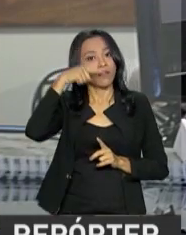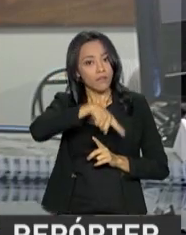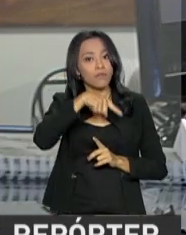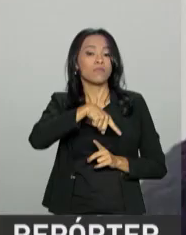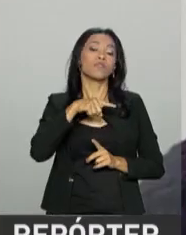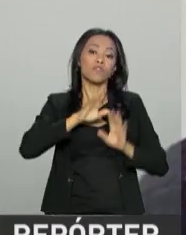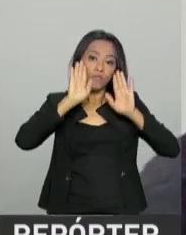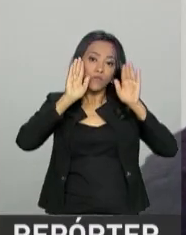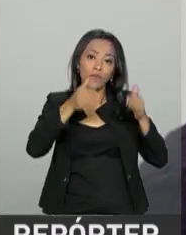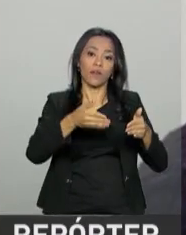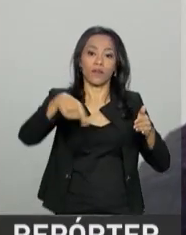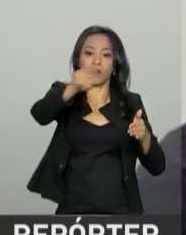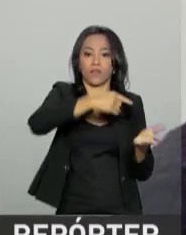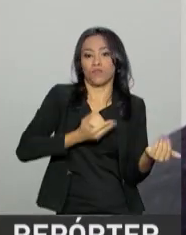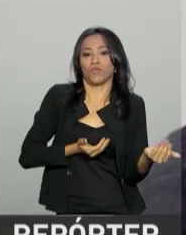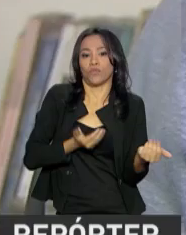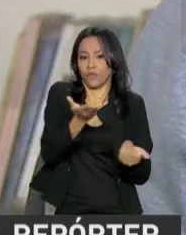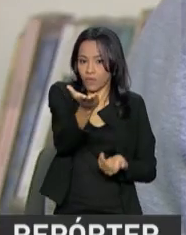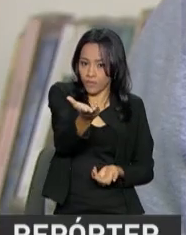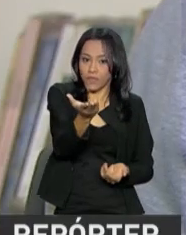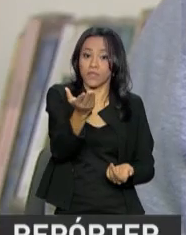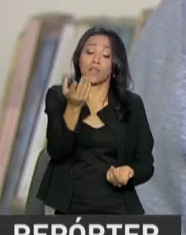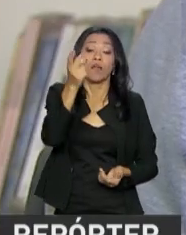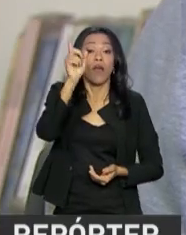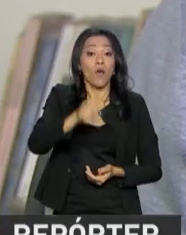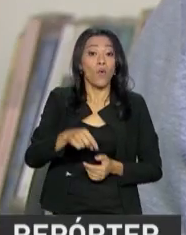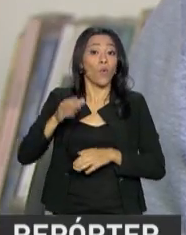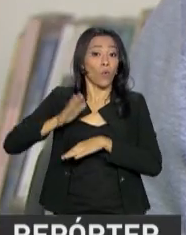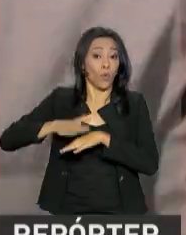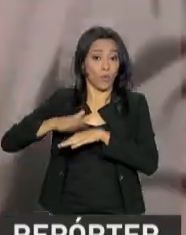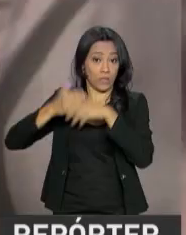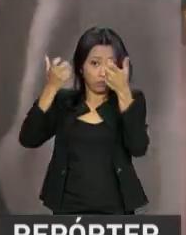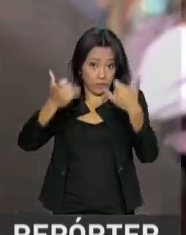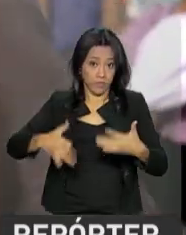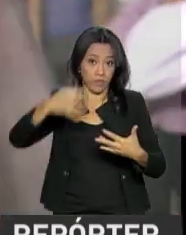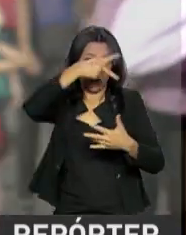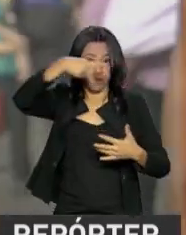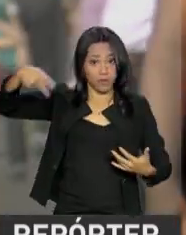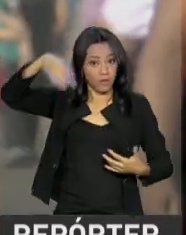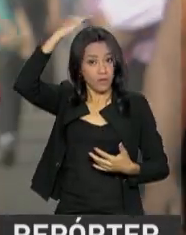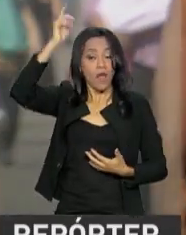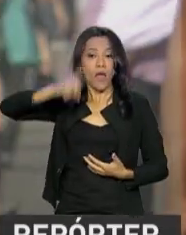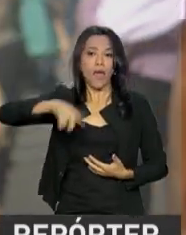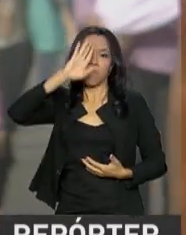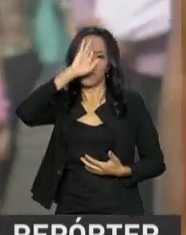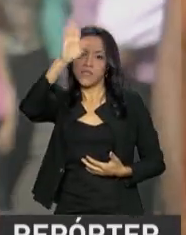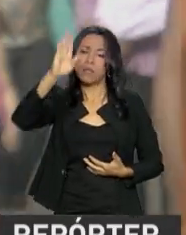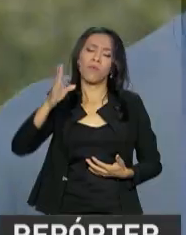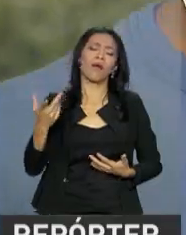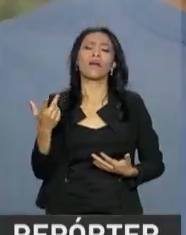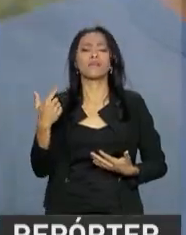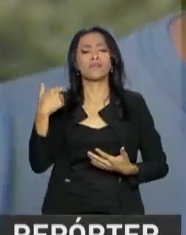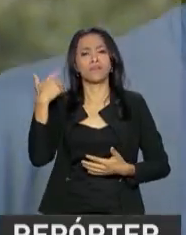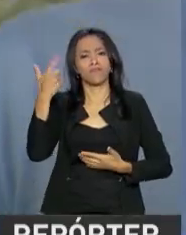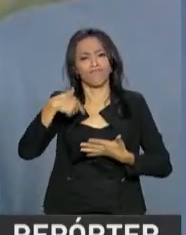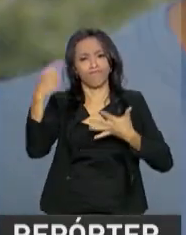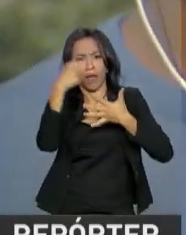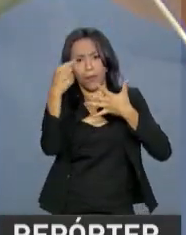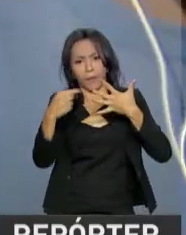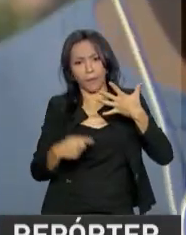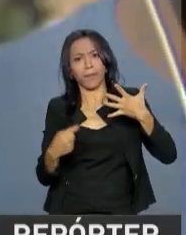destinados a jovens negros de acordo com temer a medida faz parte de um dos principais pilares do governo a